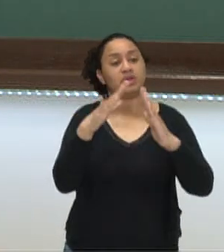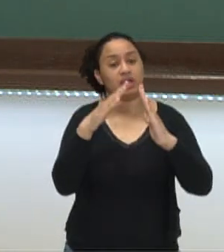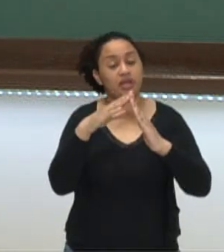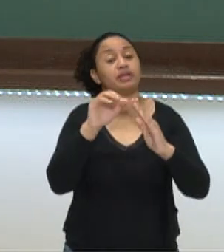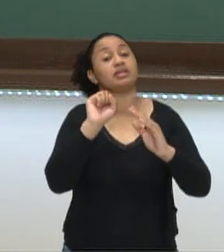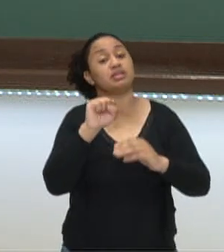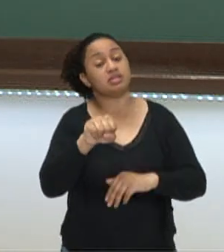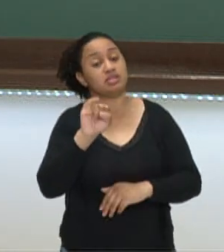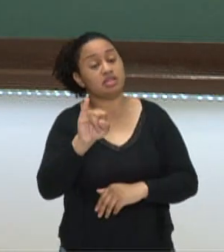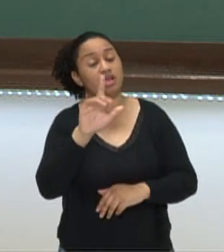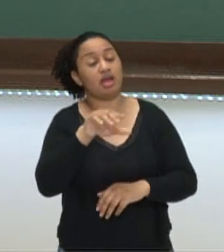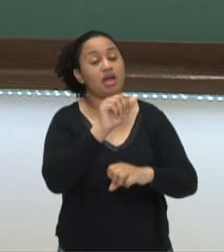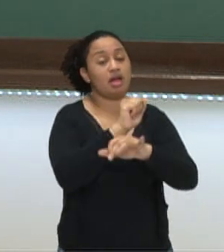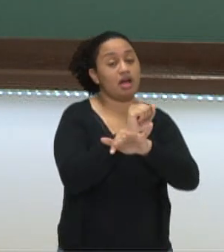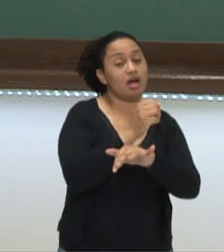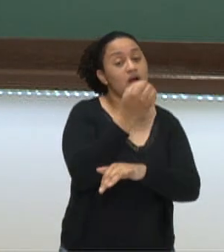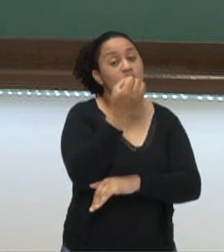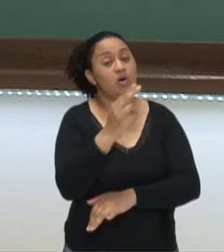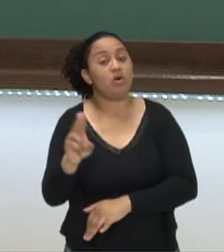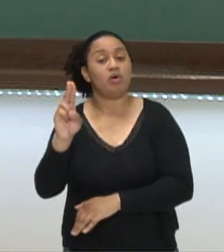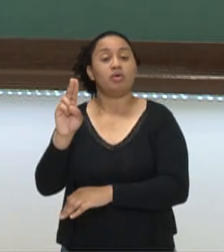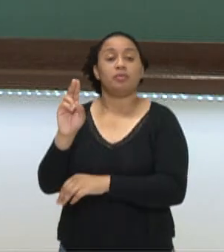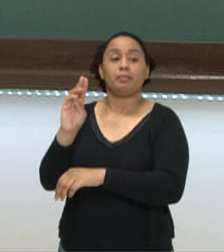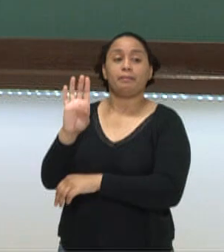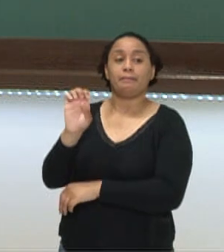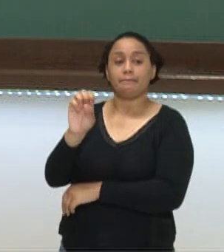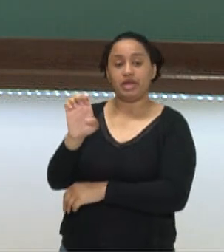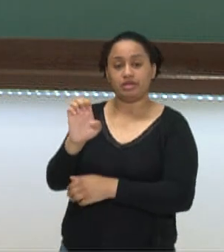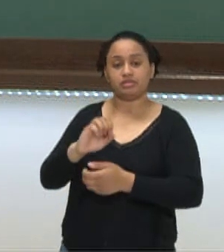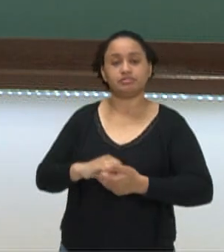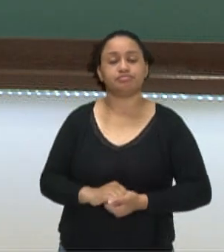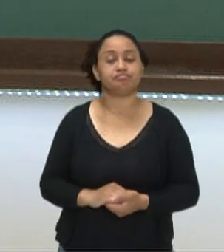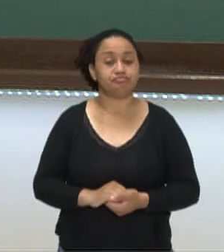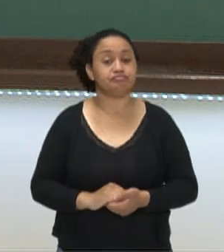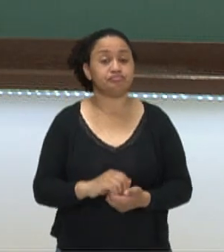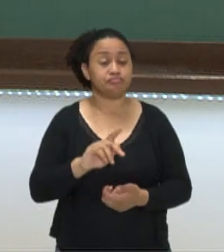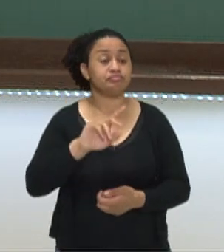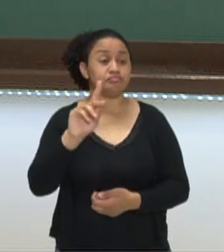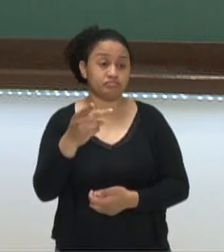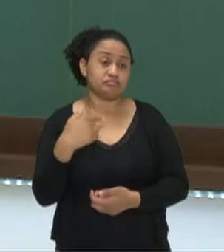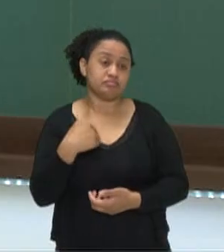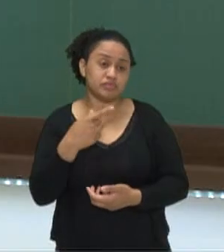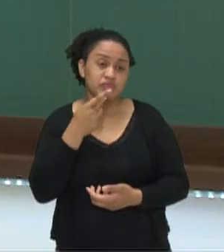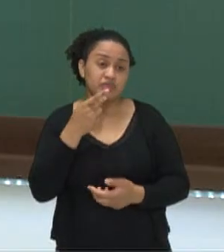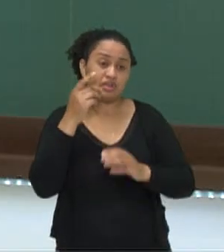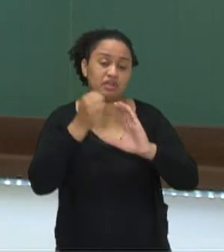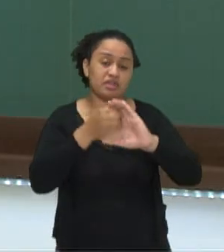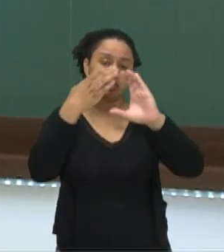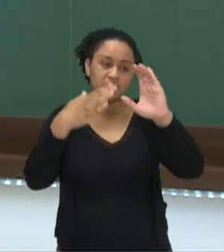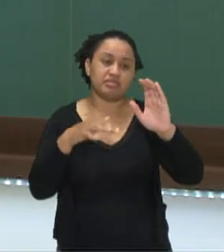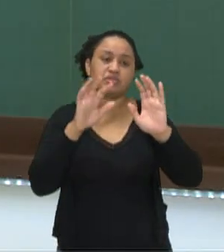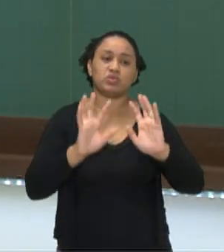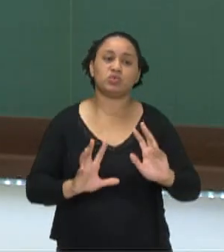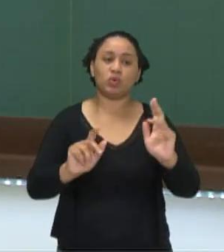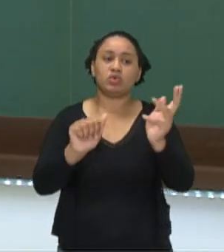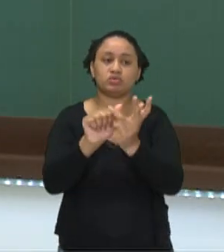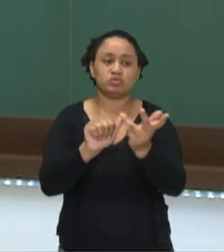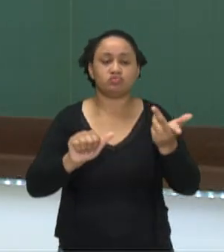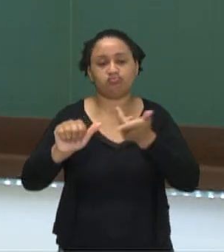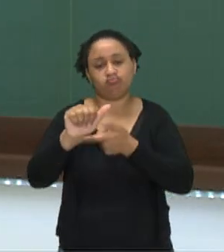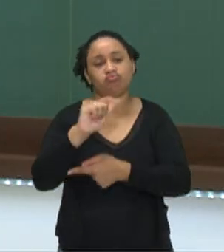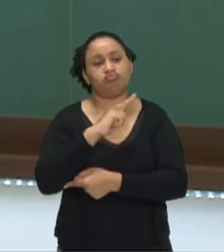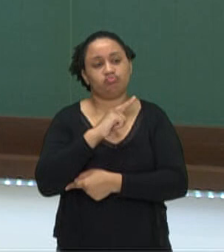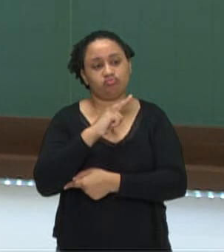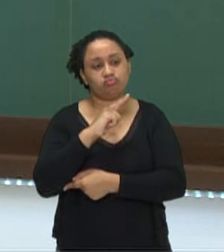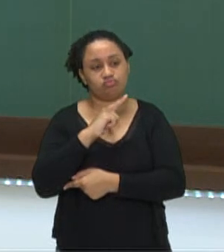são ácidos ou básicos. O pH, como eu falei, ele é uma característica de toda